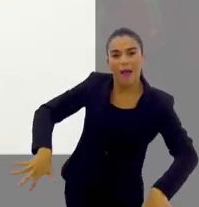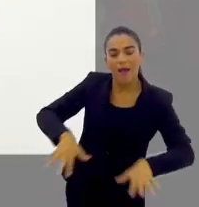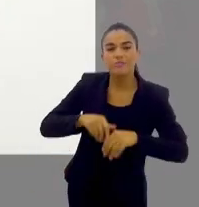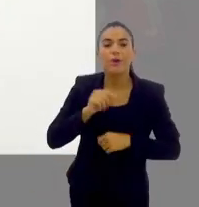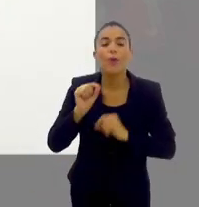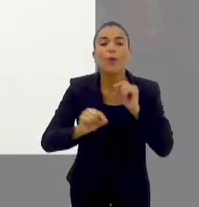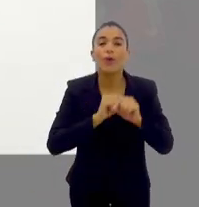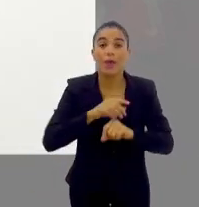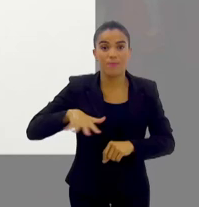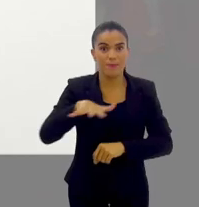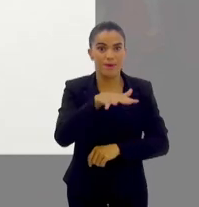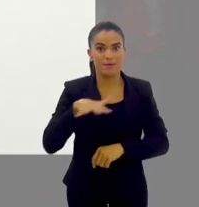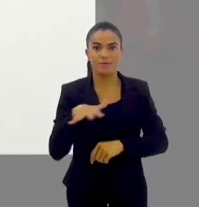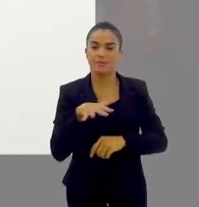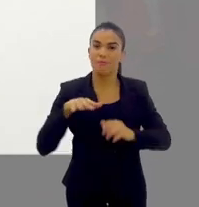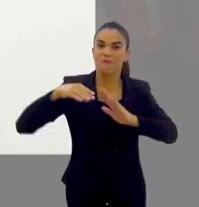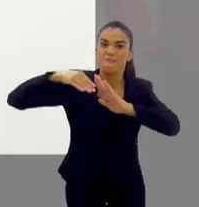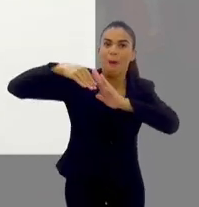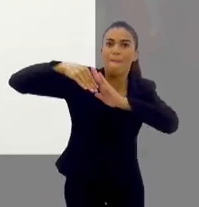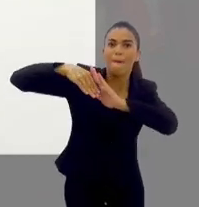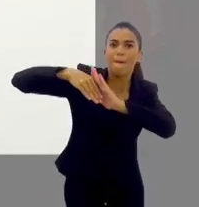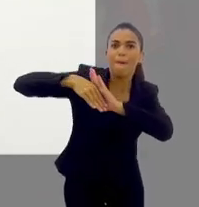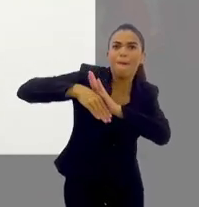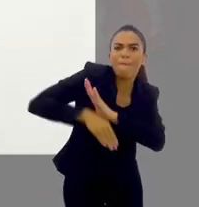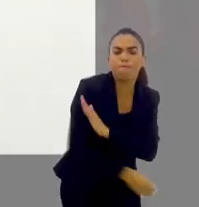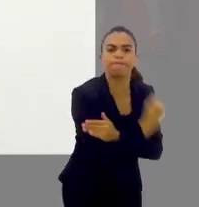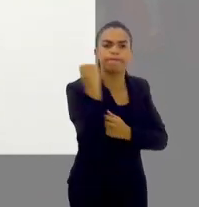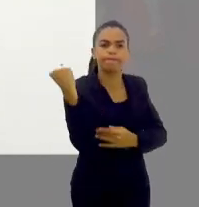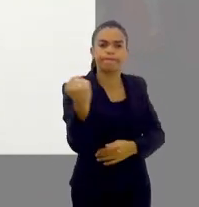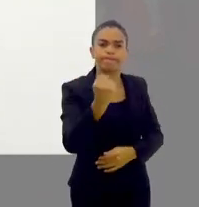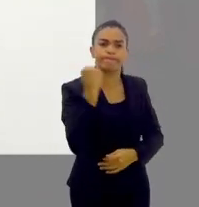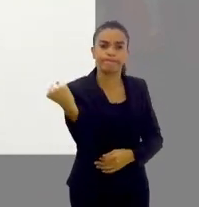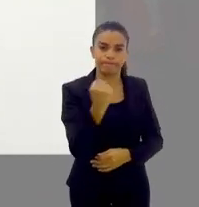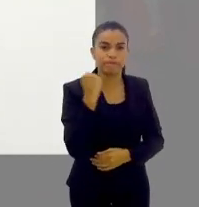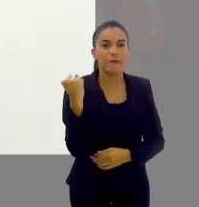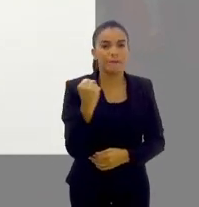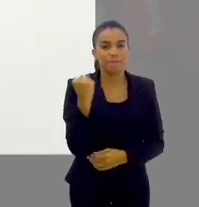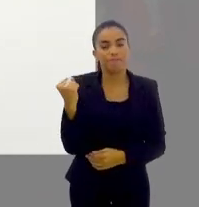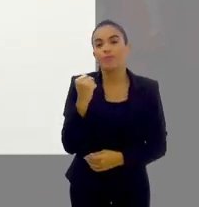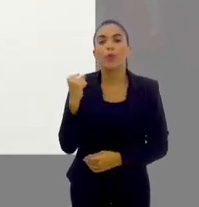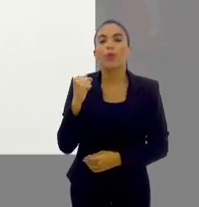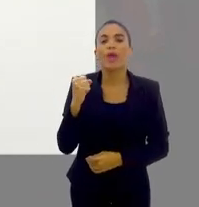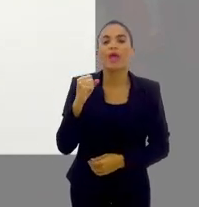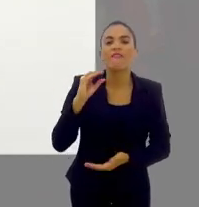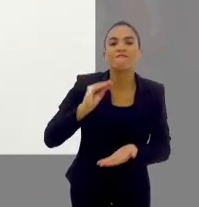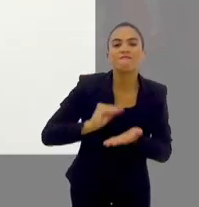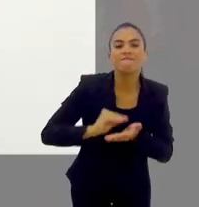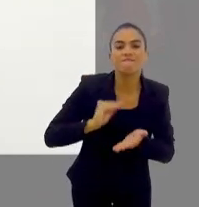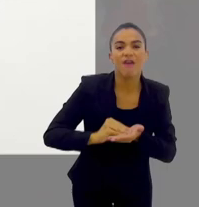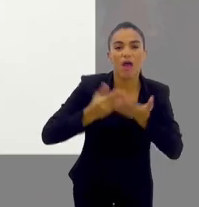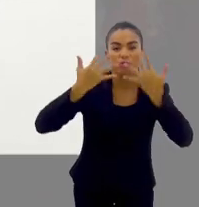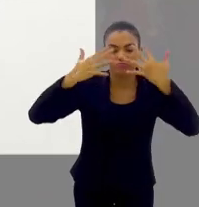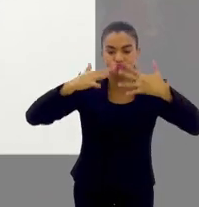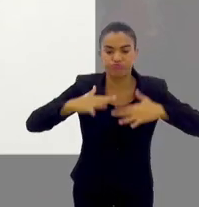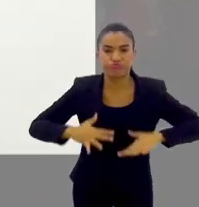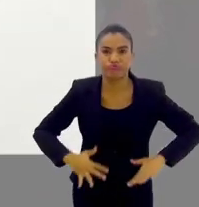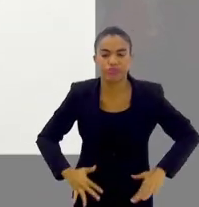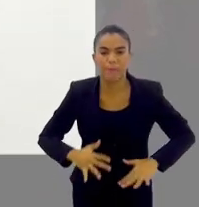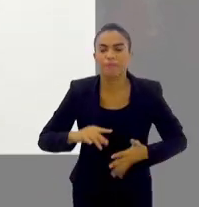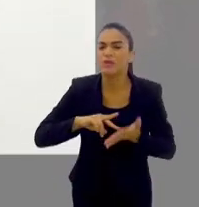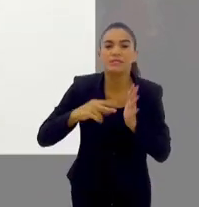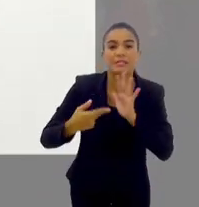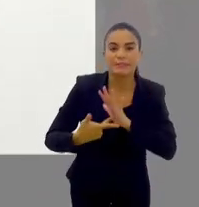né? São quadros que evoluem para um quadro mais grave de hipossuficiência do